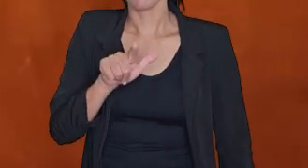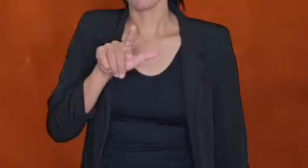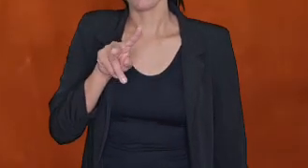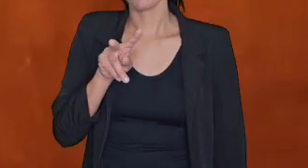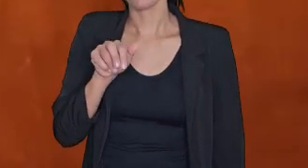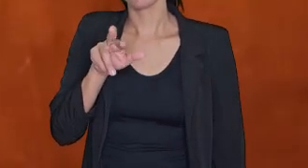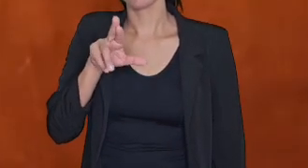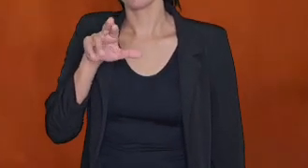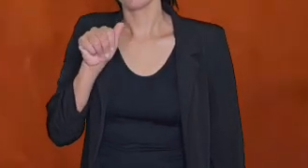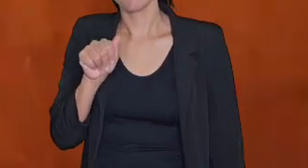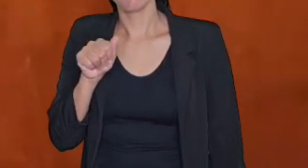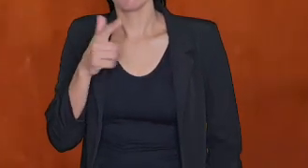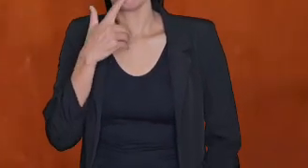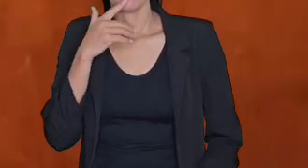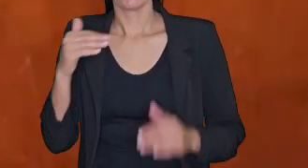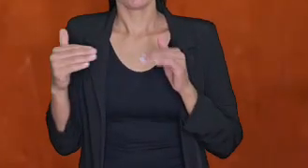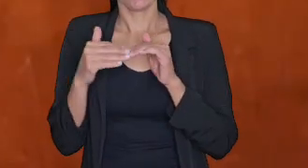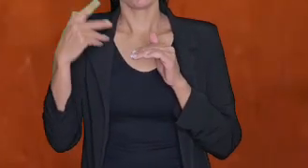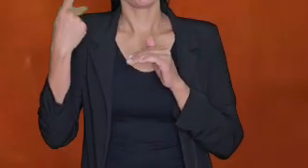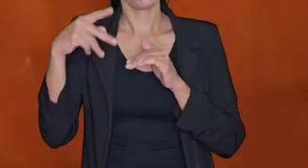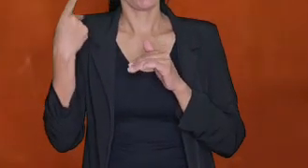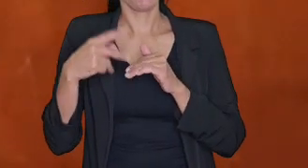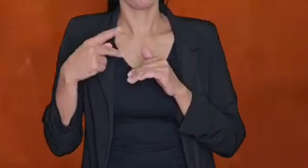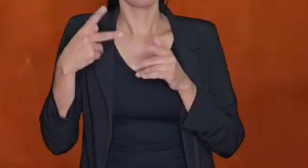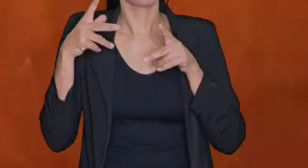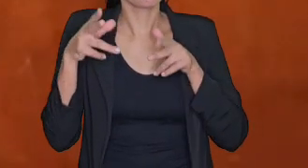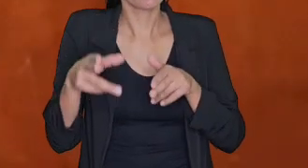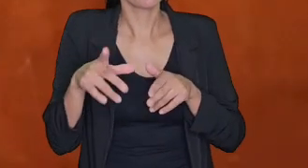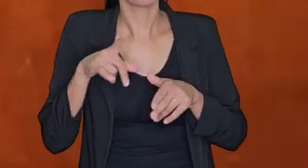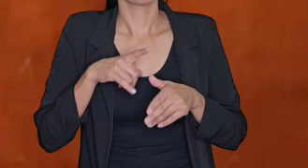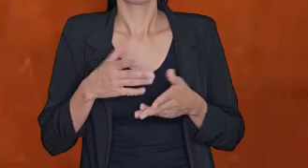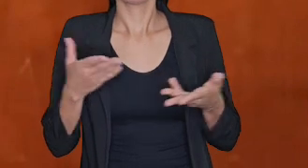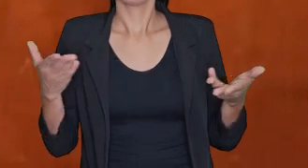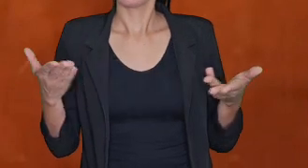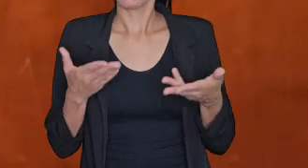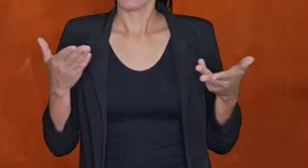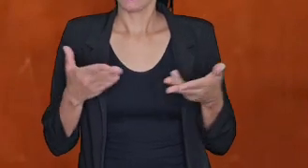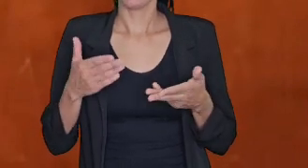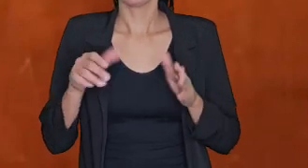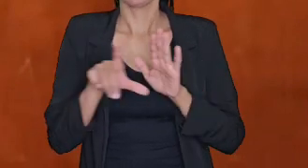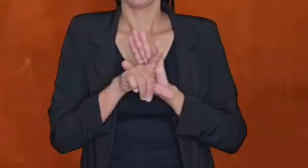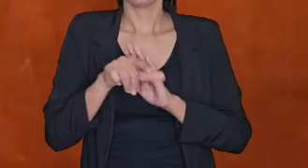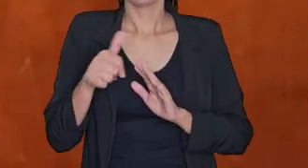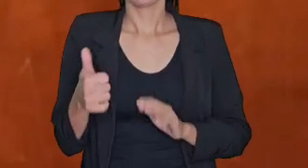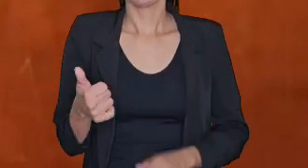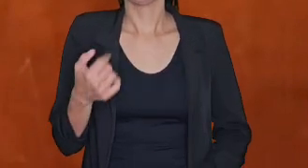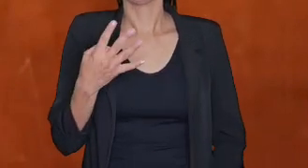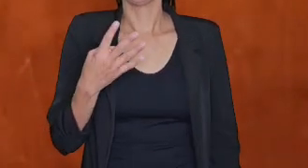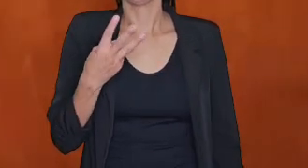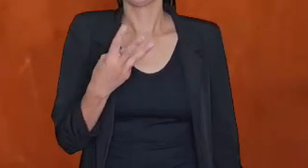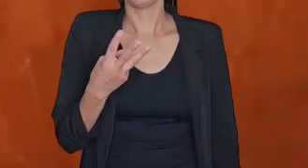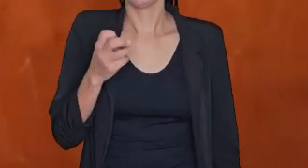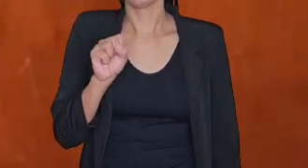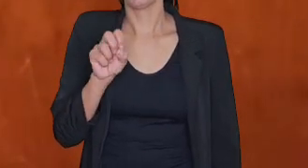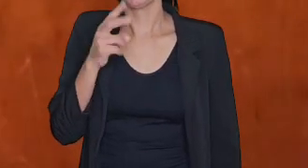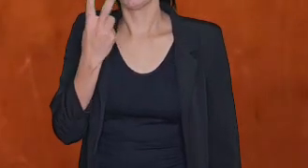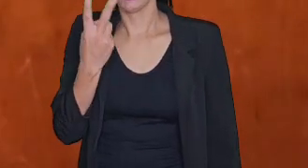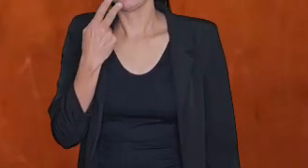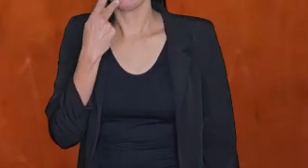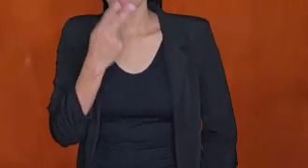interessante. Você fez um comentário nessa questão de alvará, só para assim, concordar expressamente com você, agora com